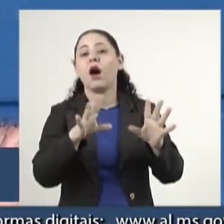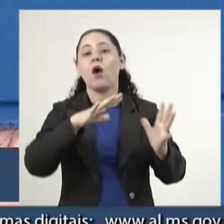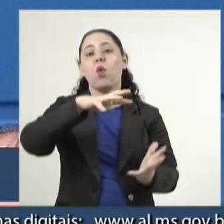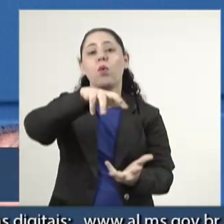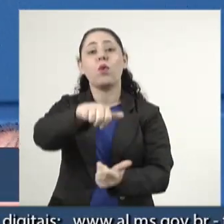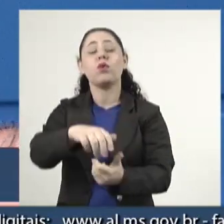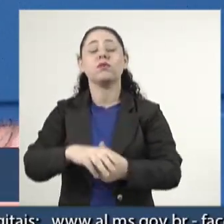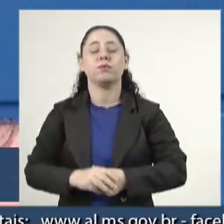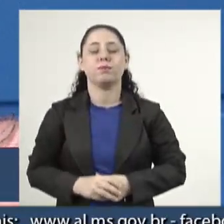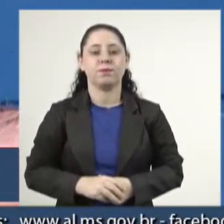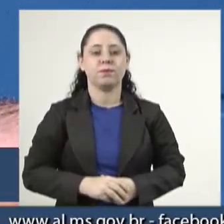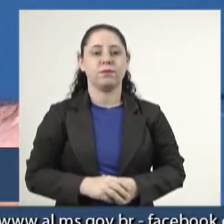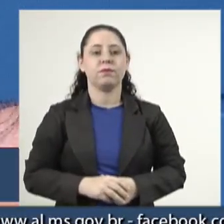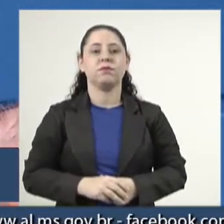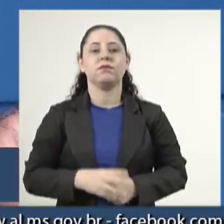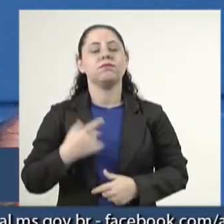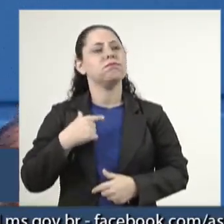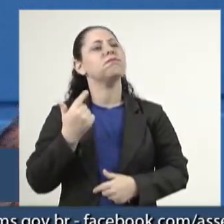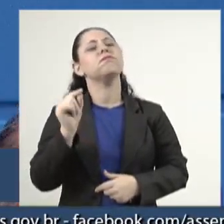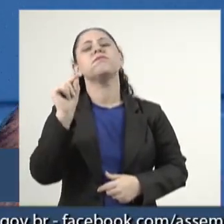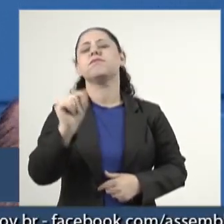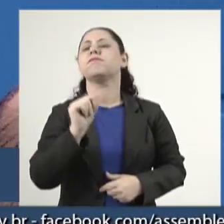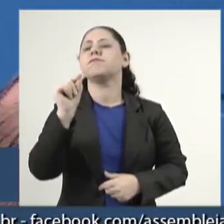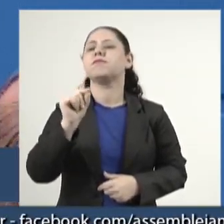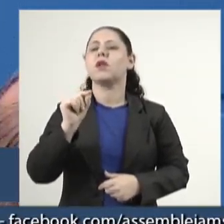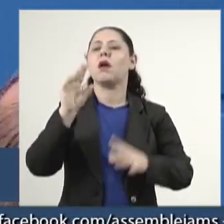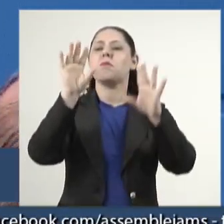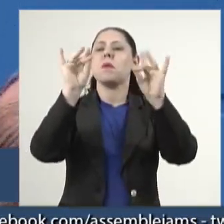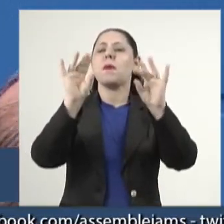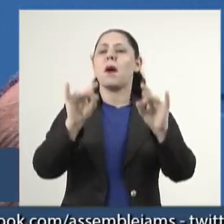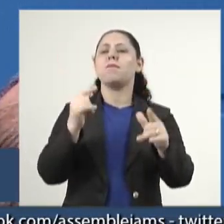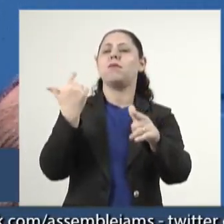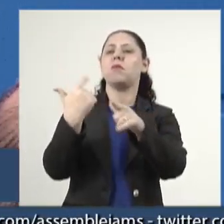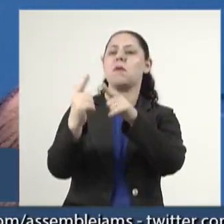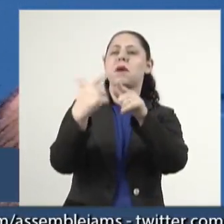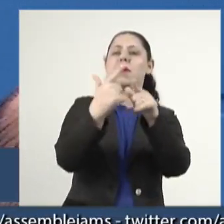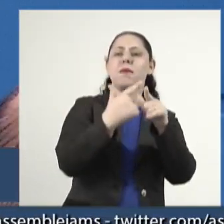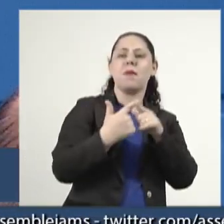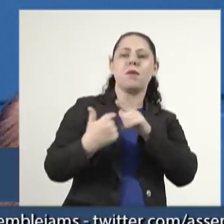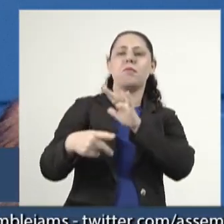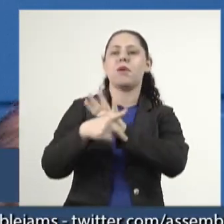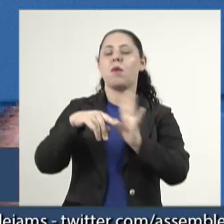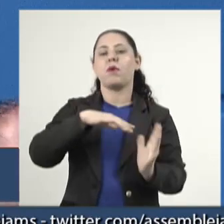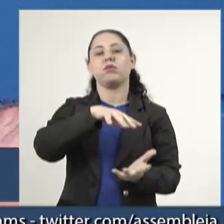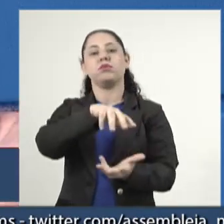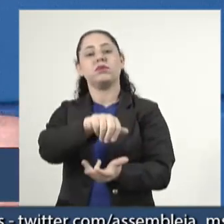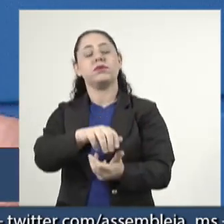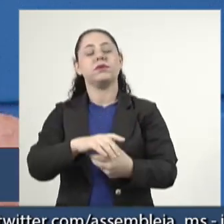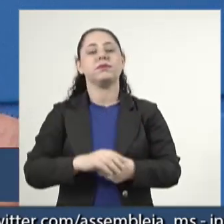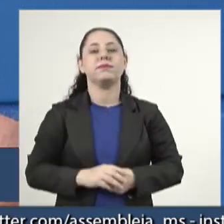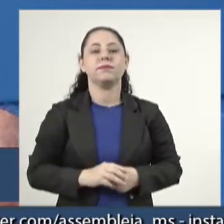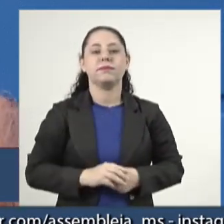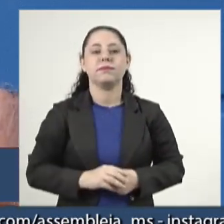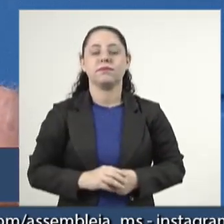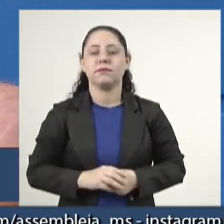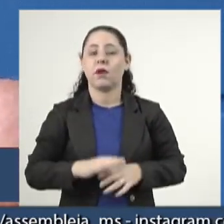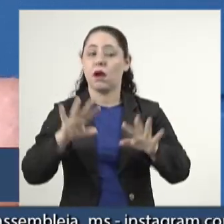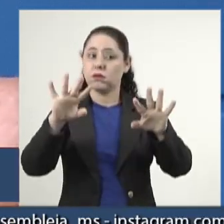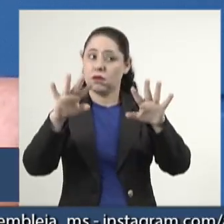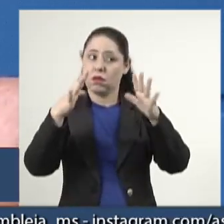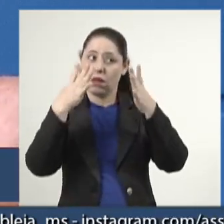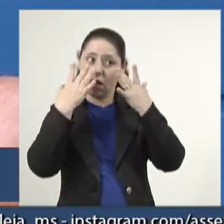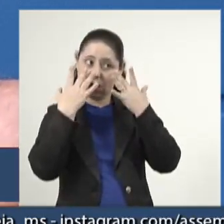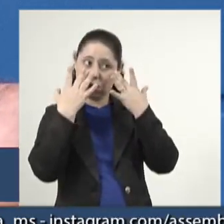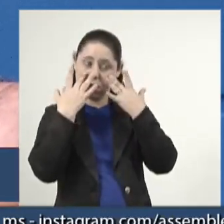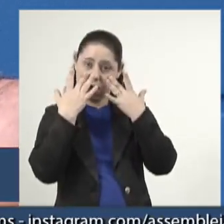terra. E aí ele coloca todas as questões e os problemas inerentes ao mundo. Então, eu quero aqui chamar a